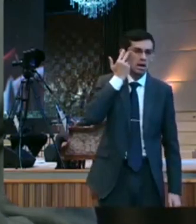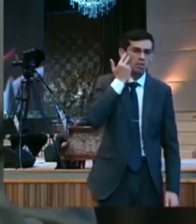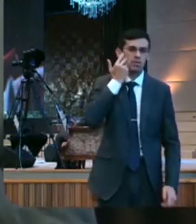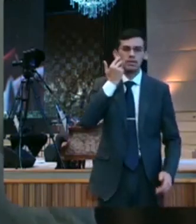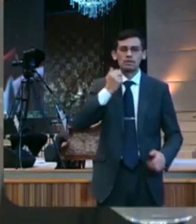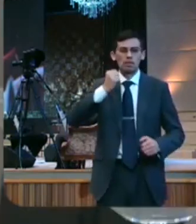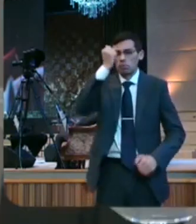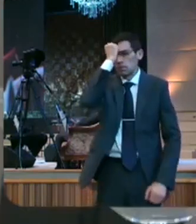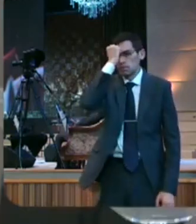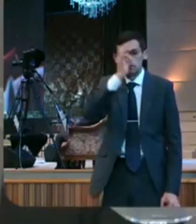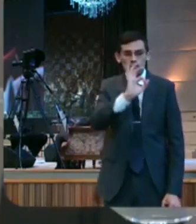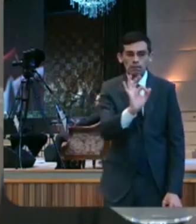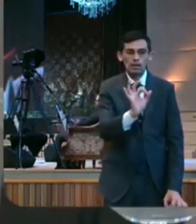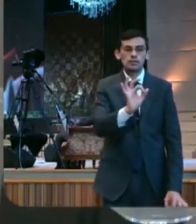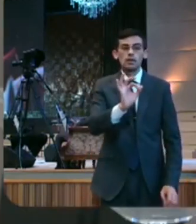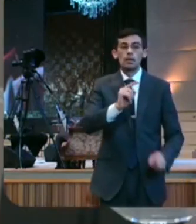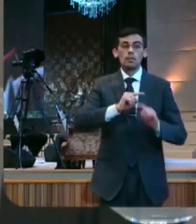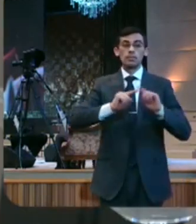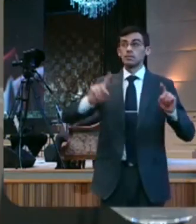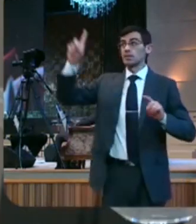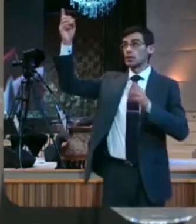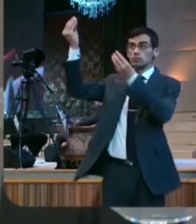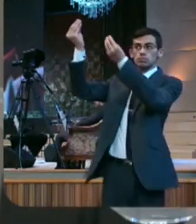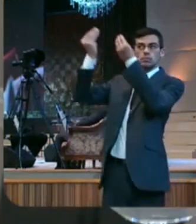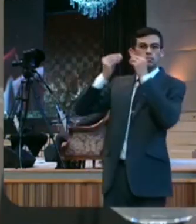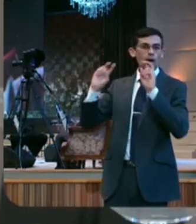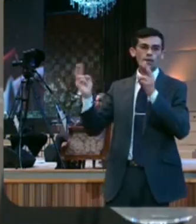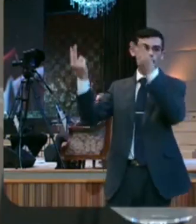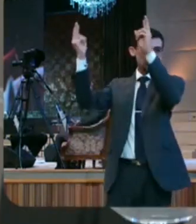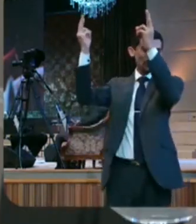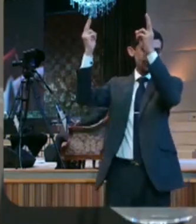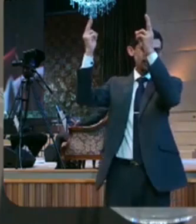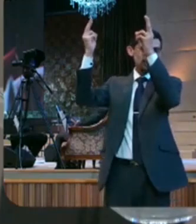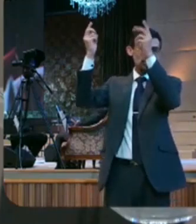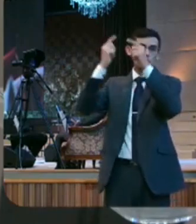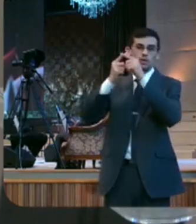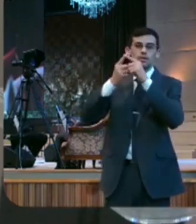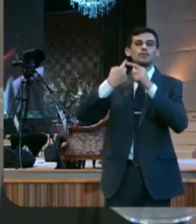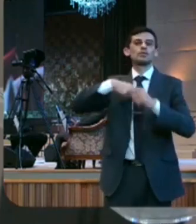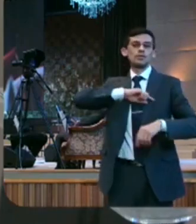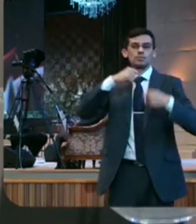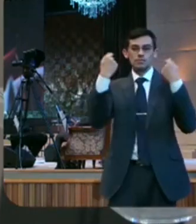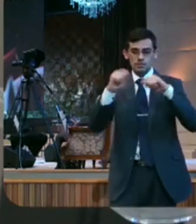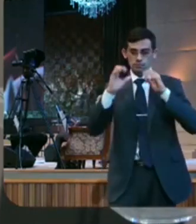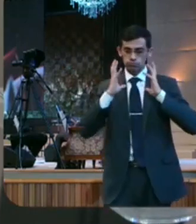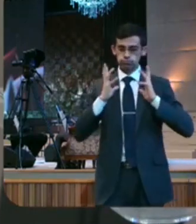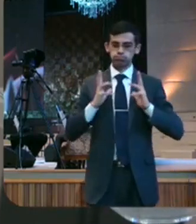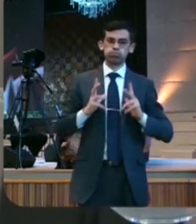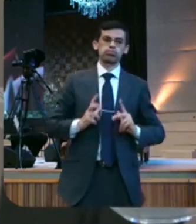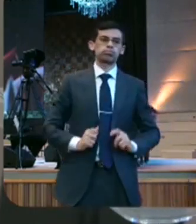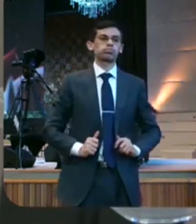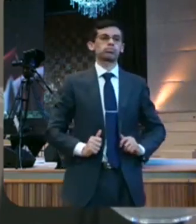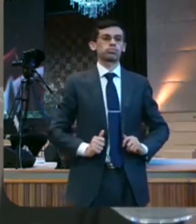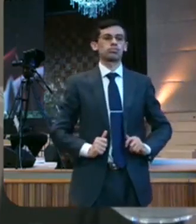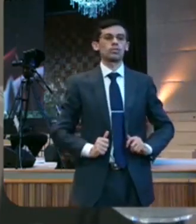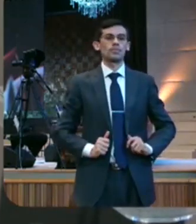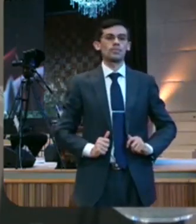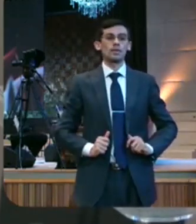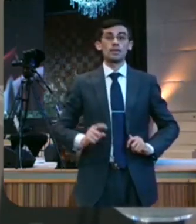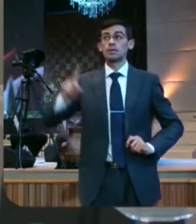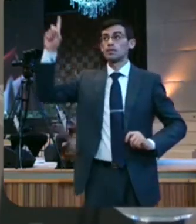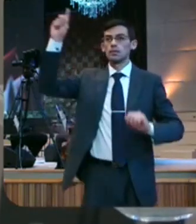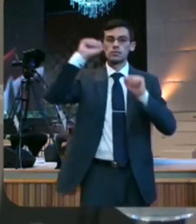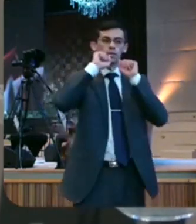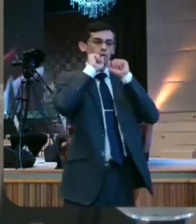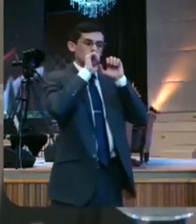gente acha que é normal aquilo que Deus acha que é anormal. E aí ele